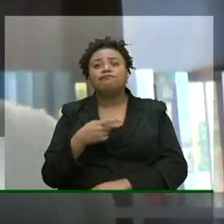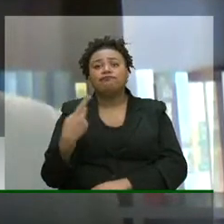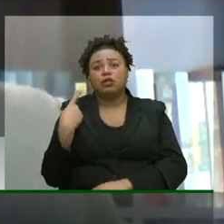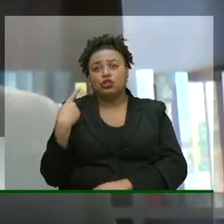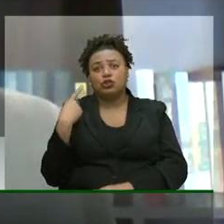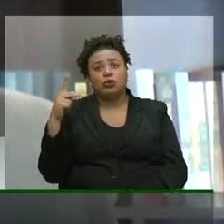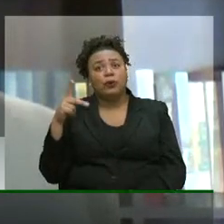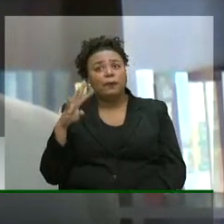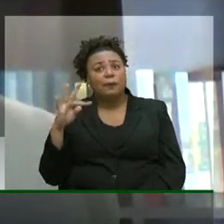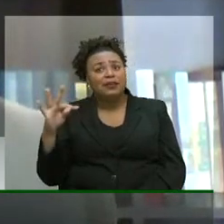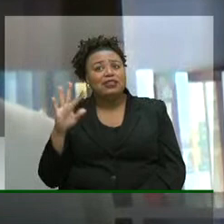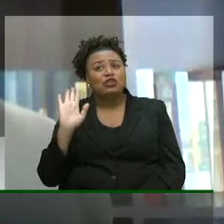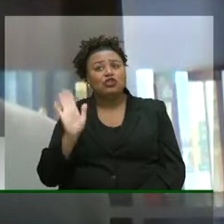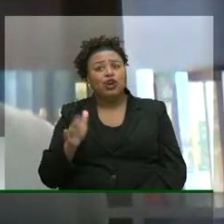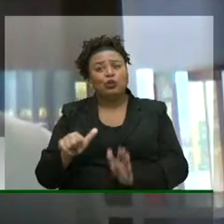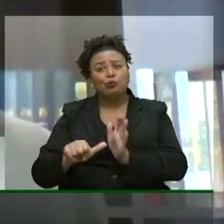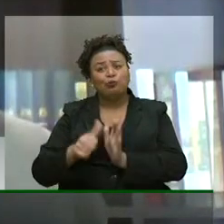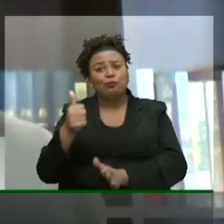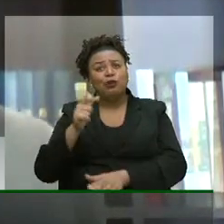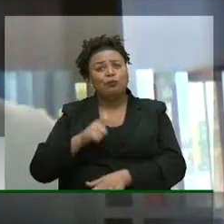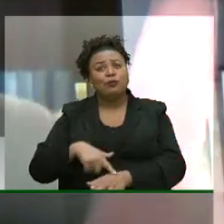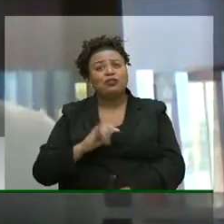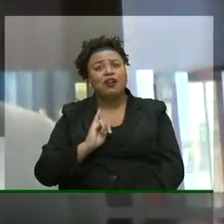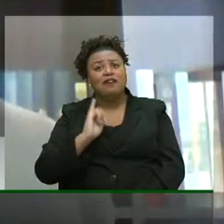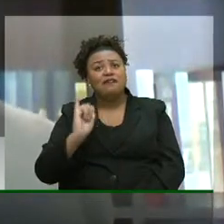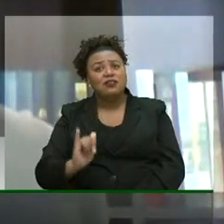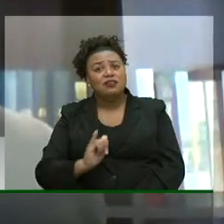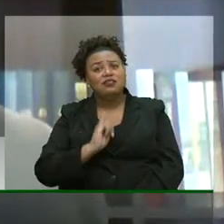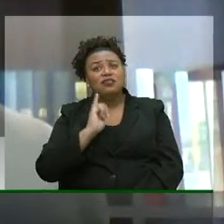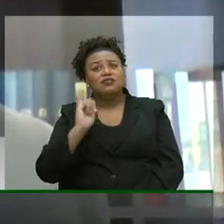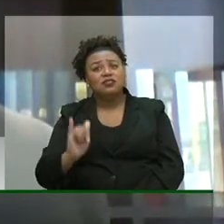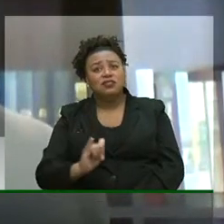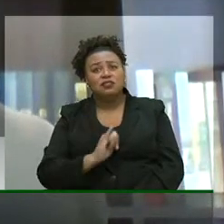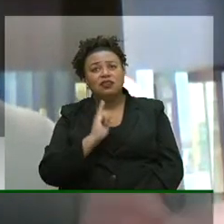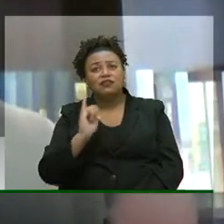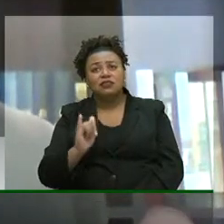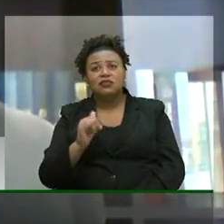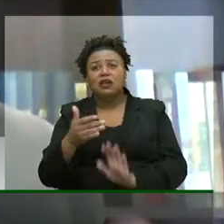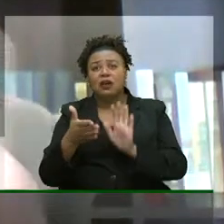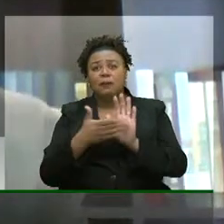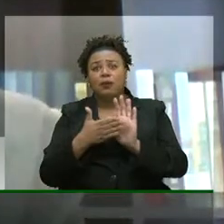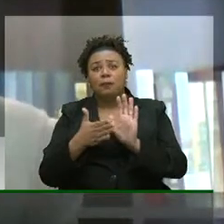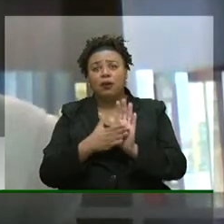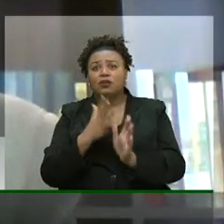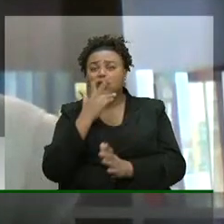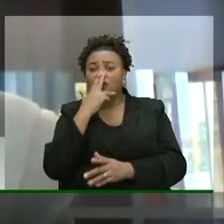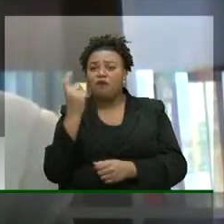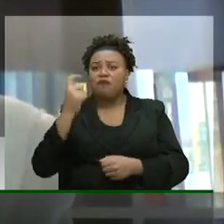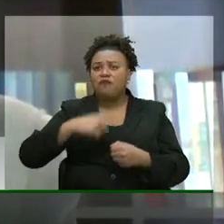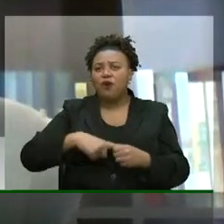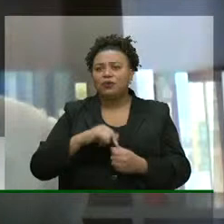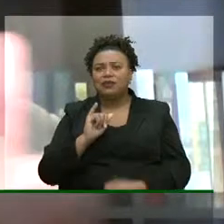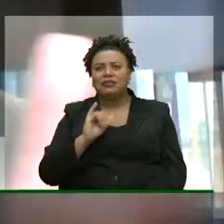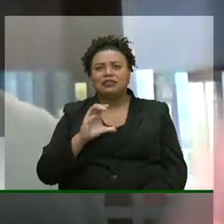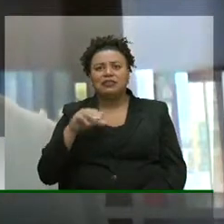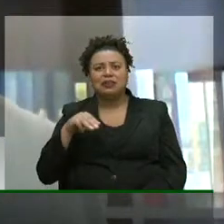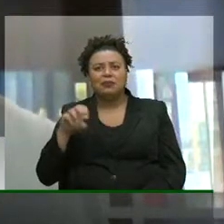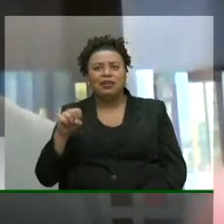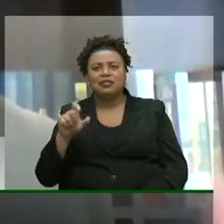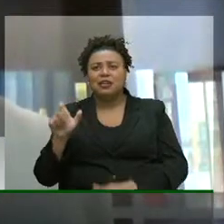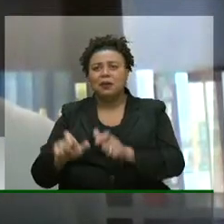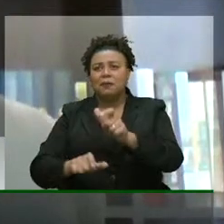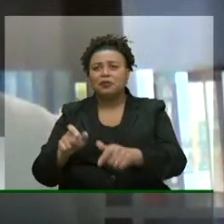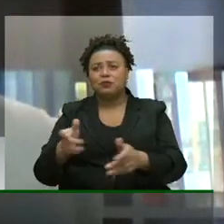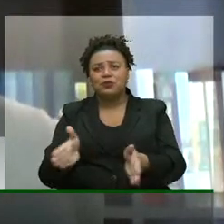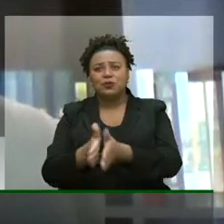Trabalhadores, desde o primeiro momento alertávamos, inclusive dizendo que aquela proposta de devolução do ICMS para as pessoas de menor